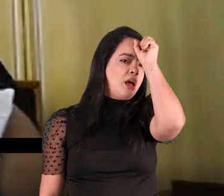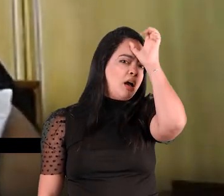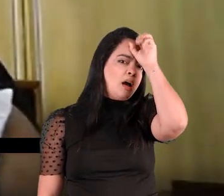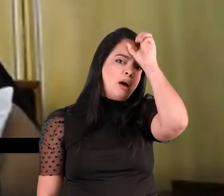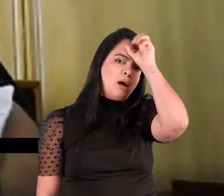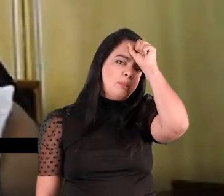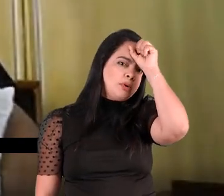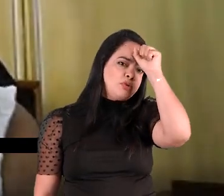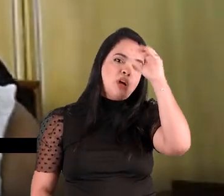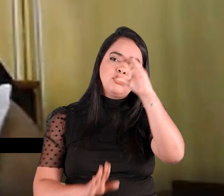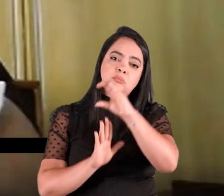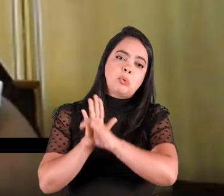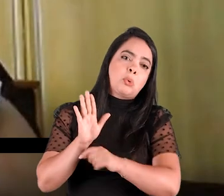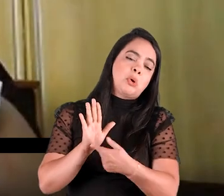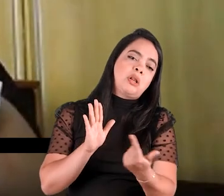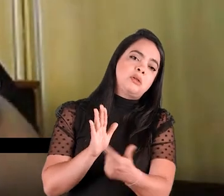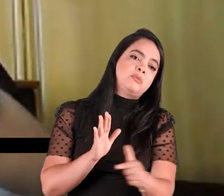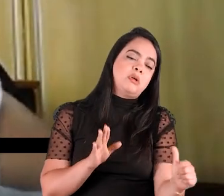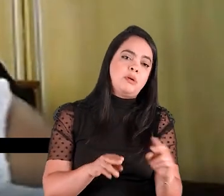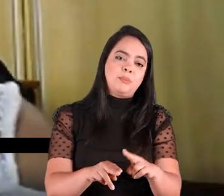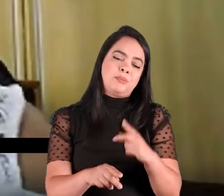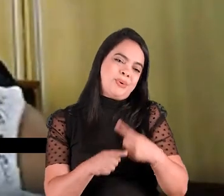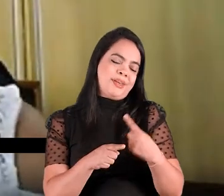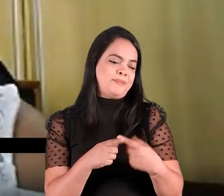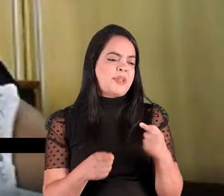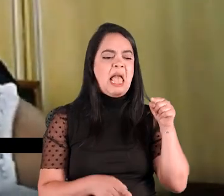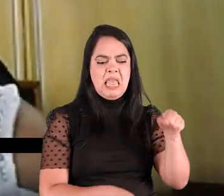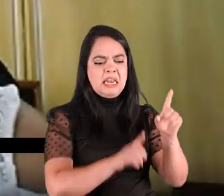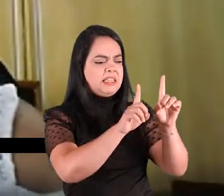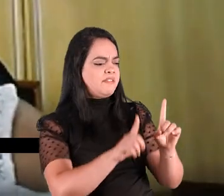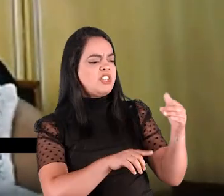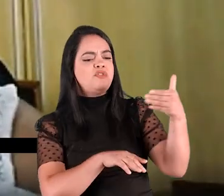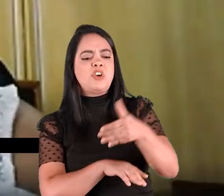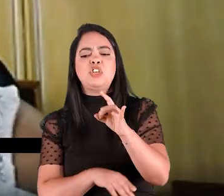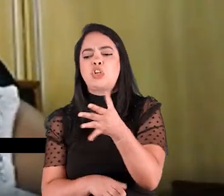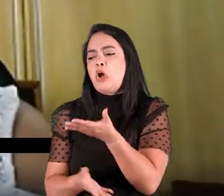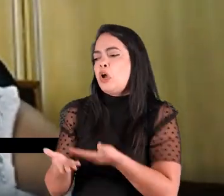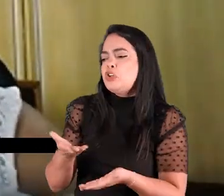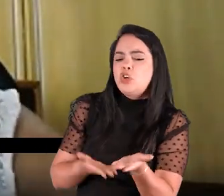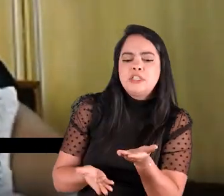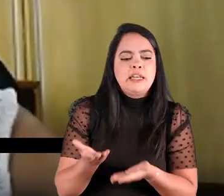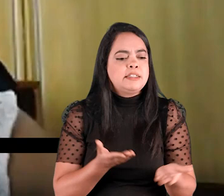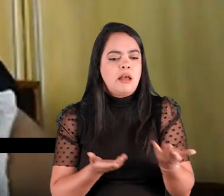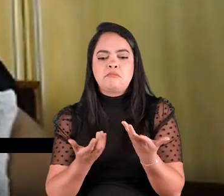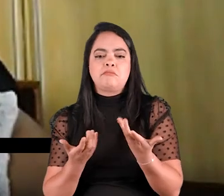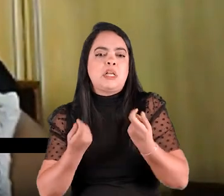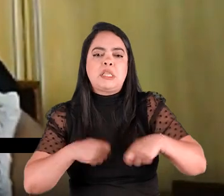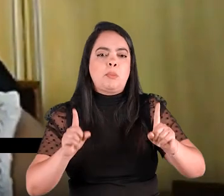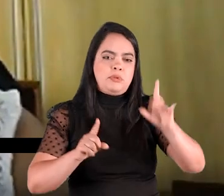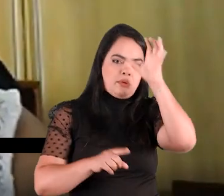curricular, exatamente por essas questões. Não, ele vem aqui só para socializar, a aprendizagem não é para ele, então eu não